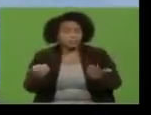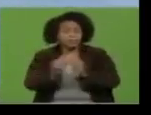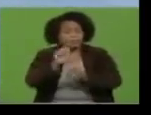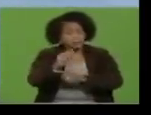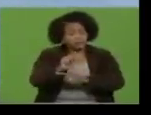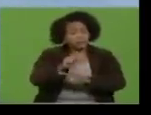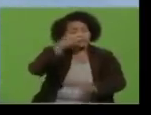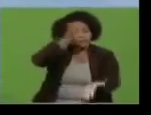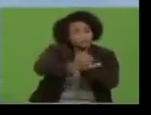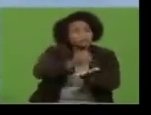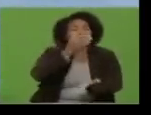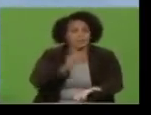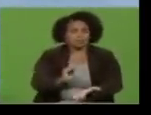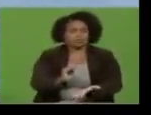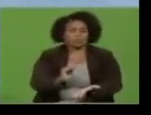interesses do nosso povo.